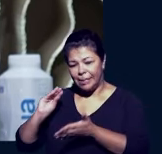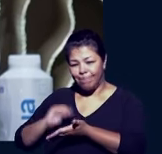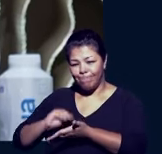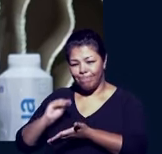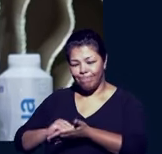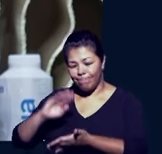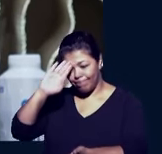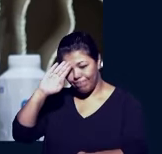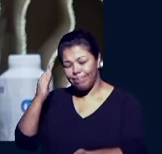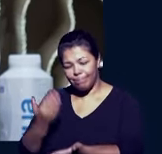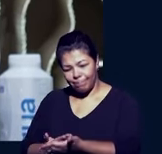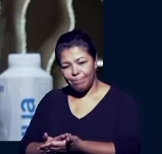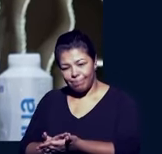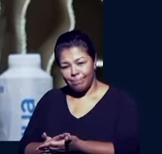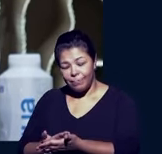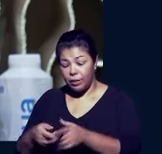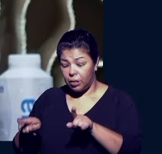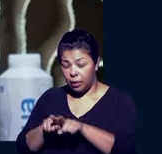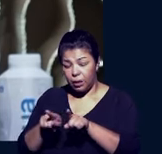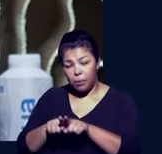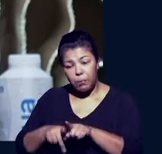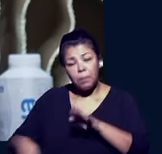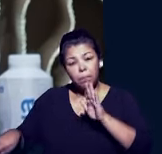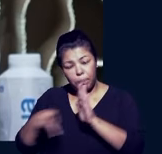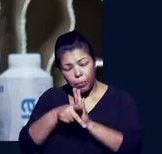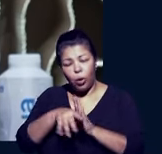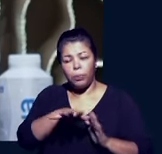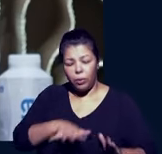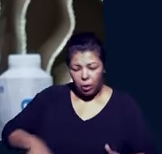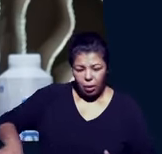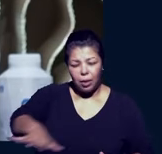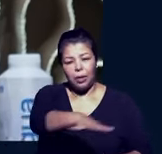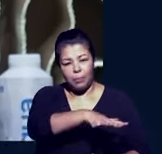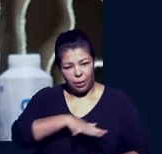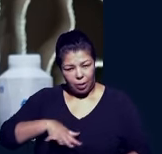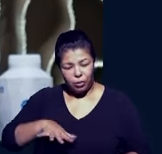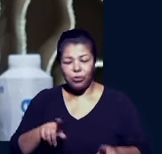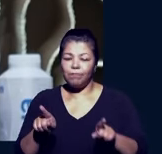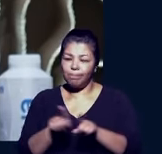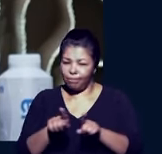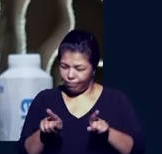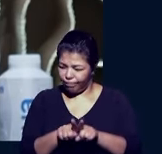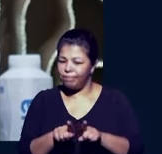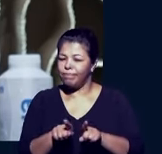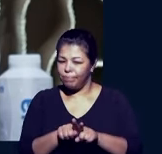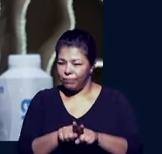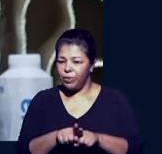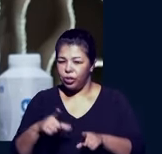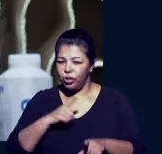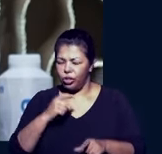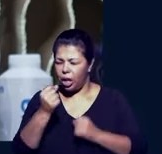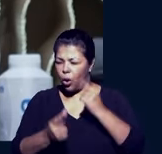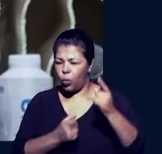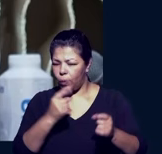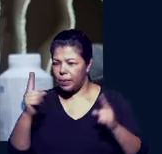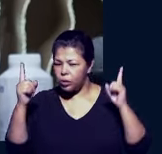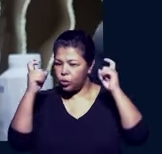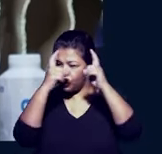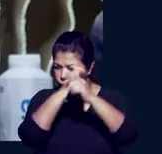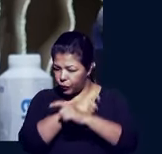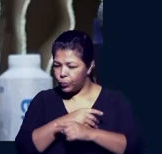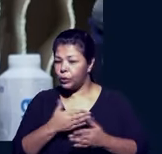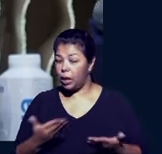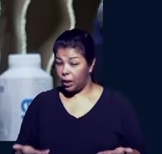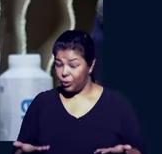próprio ambiente eh econômico do Brasil já precifico não o possível não